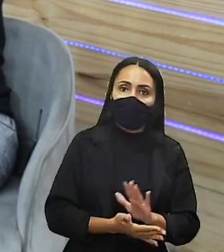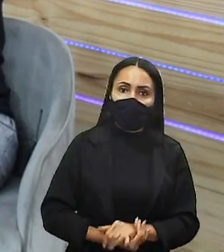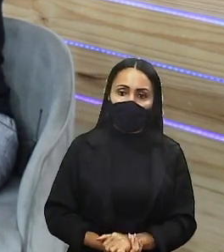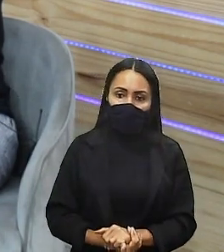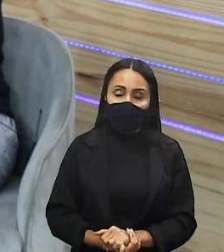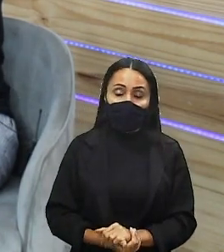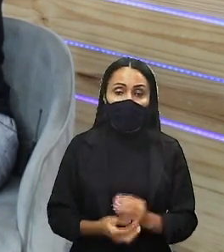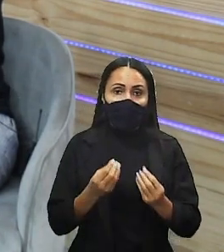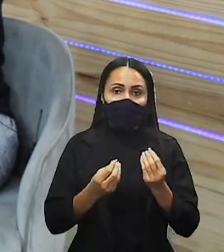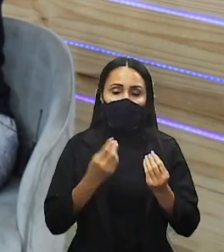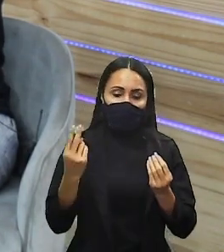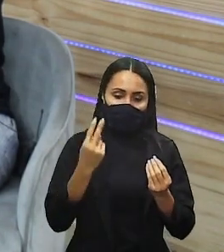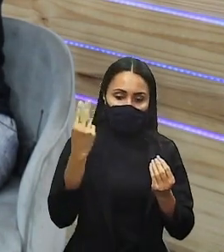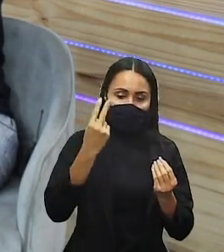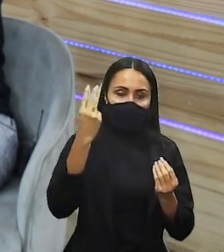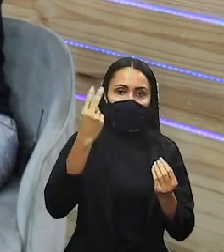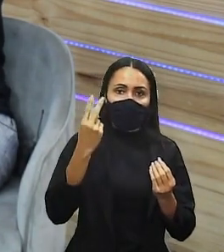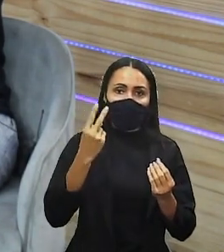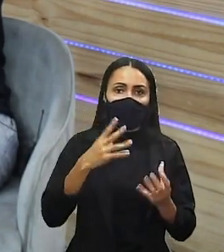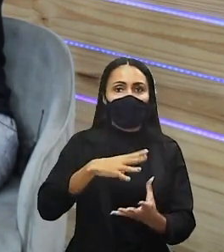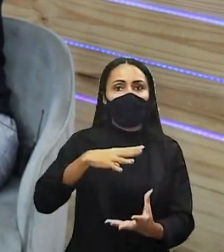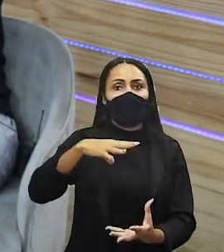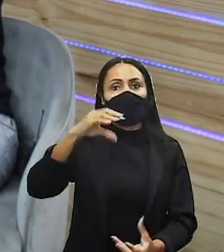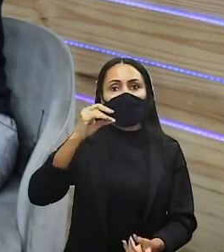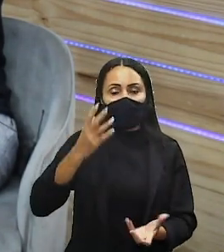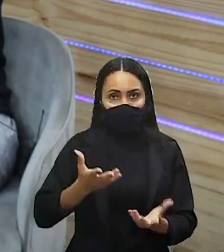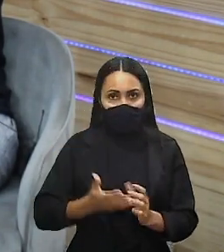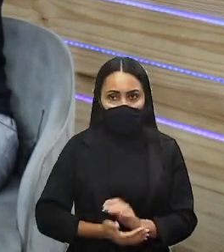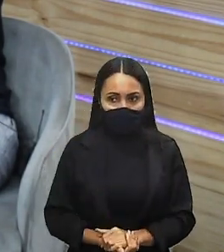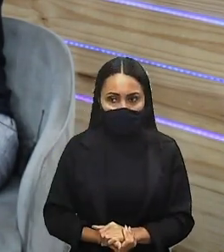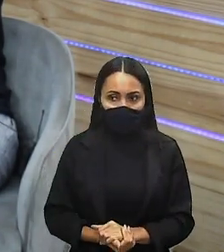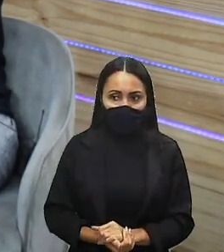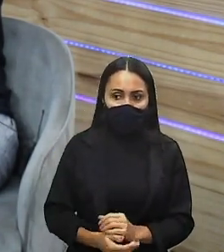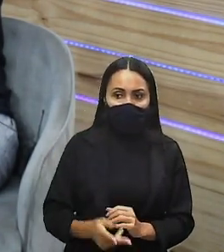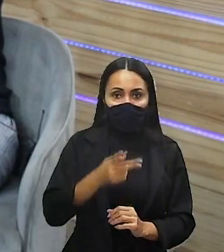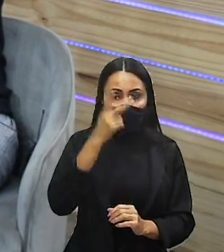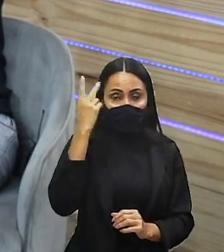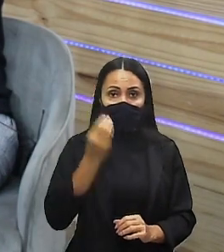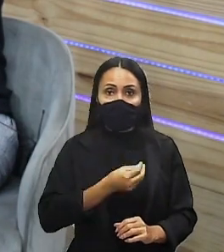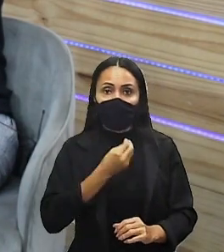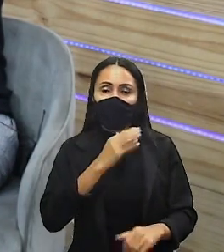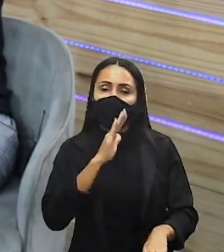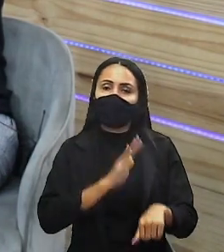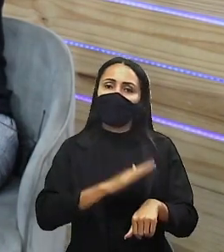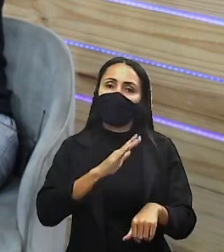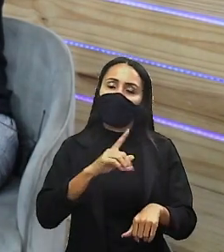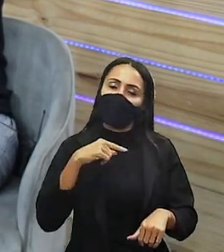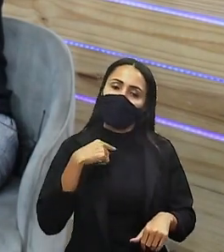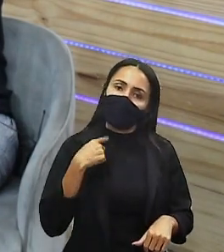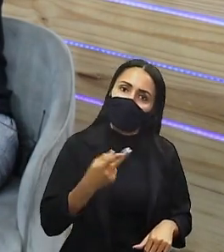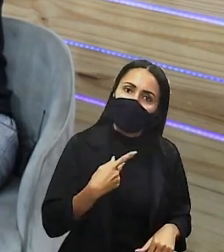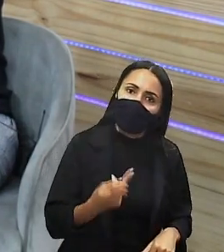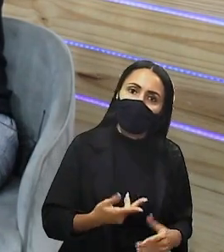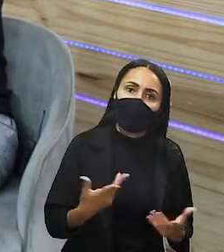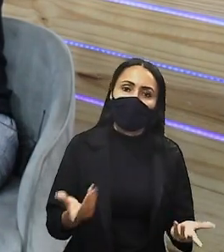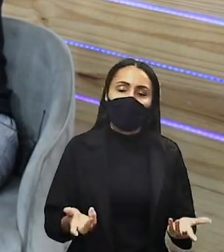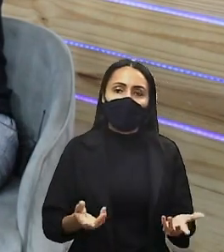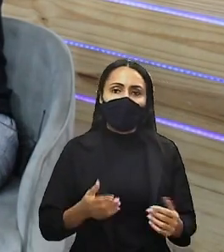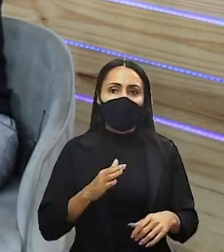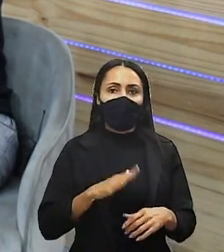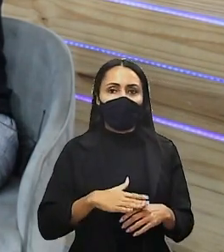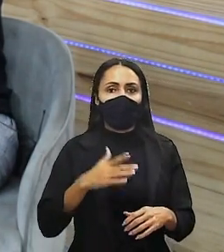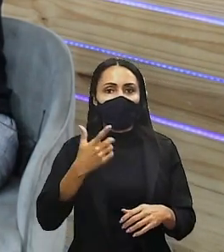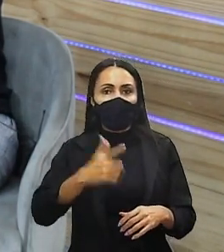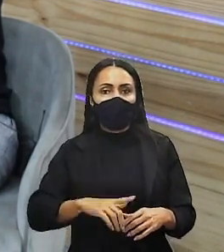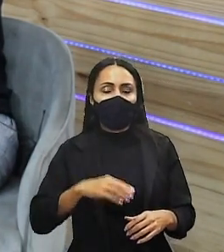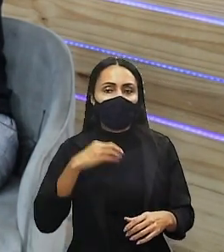gente está valorizando os nossos idosos, hein? Como é que a gente está valorizando as pessoas que já viveram mais do que a gente, que já tiveram outras experiências? Será que a